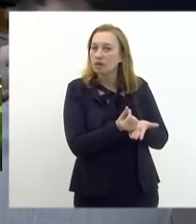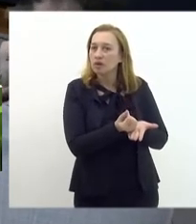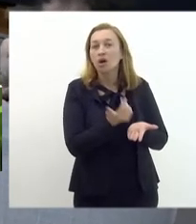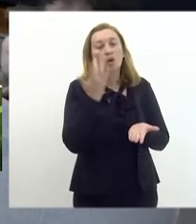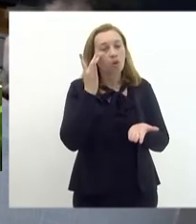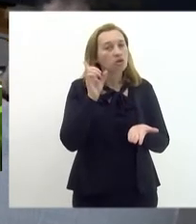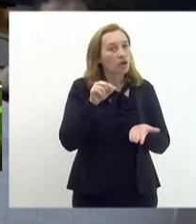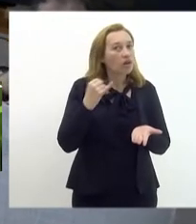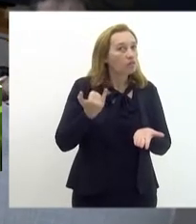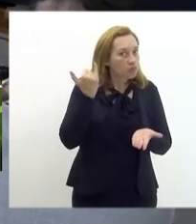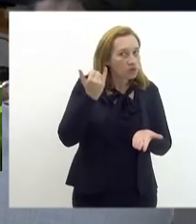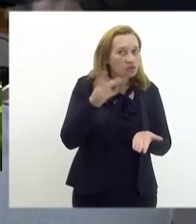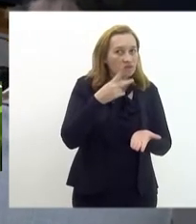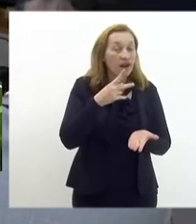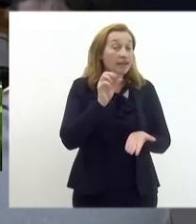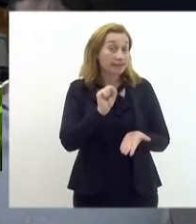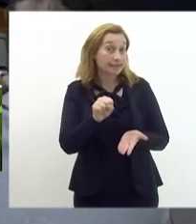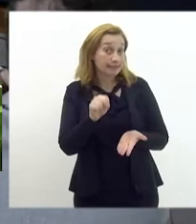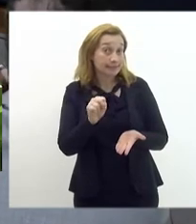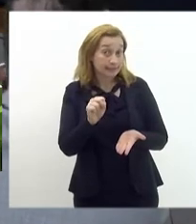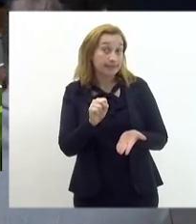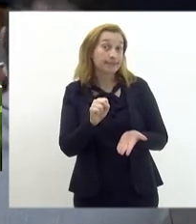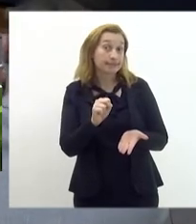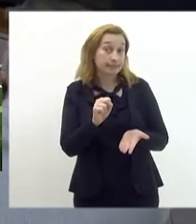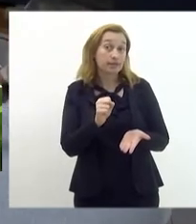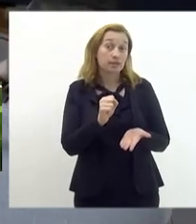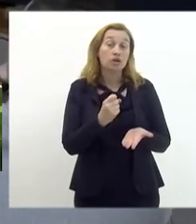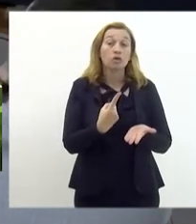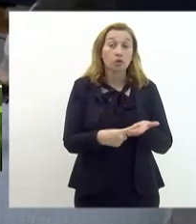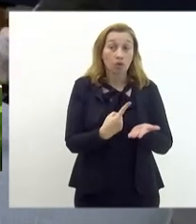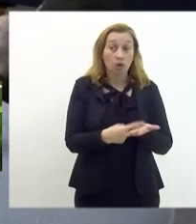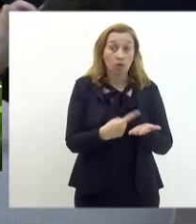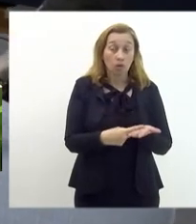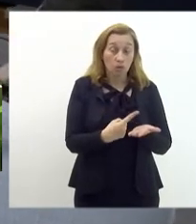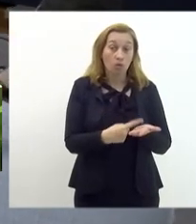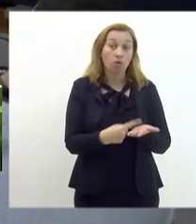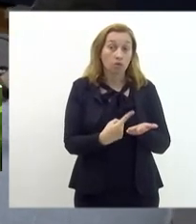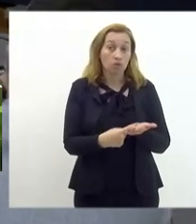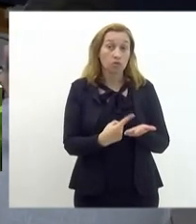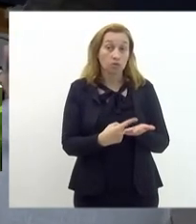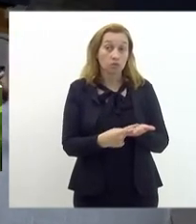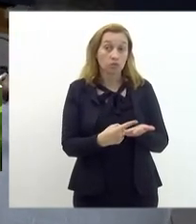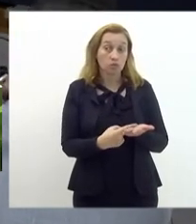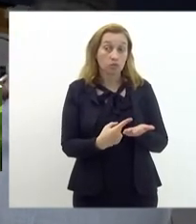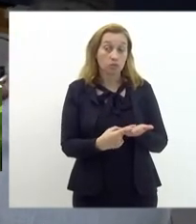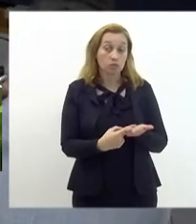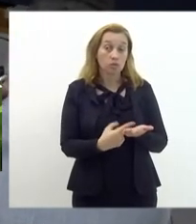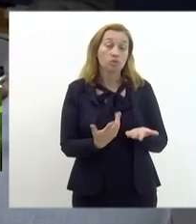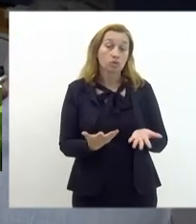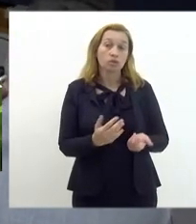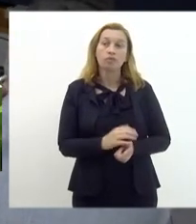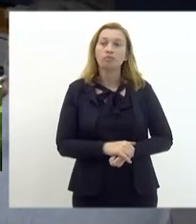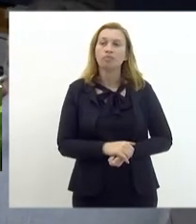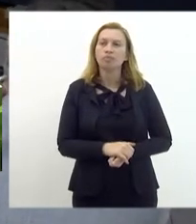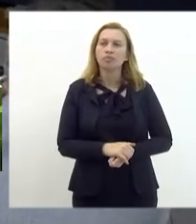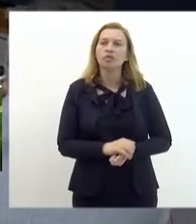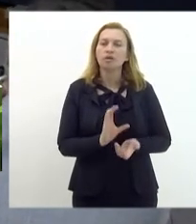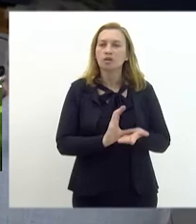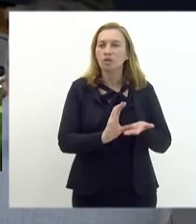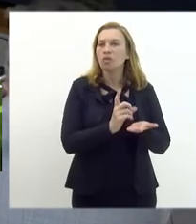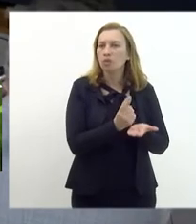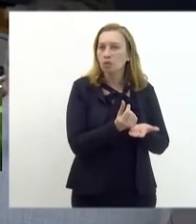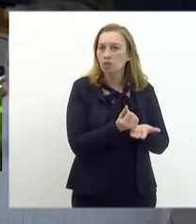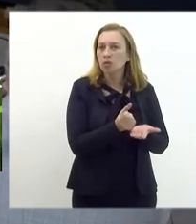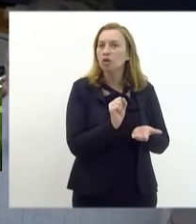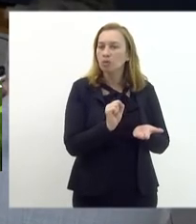que era importante dizer que sim, com a celebração do acordo de leniência, caso celebrado, que o benefício possa